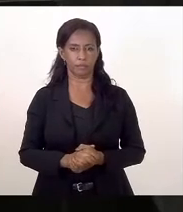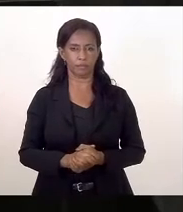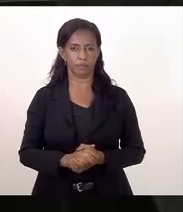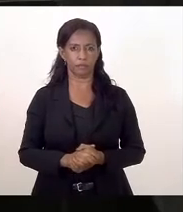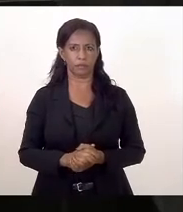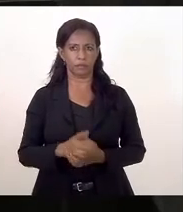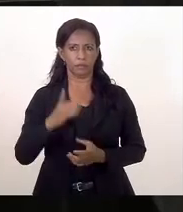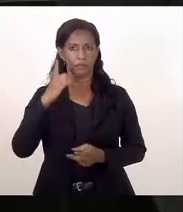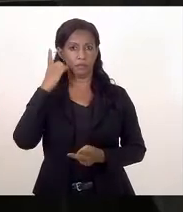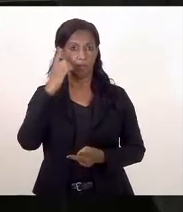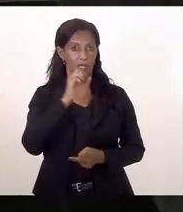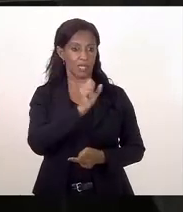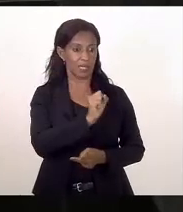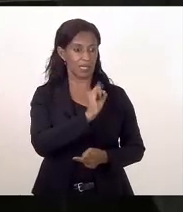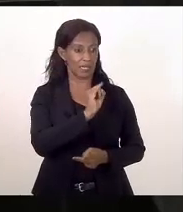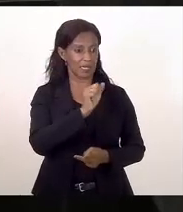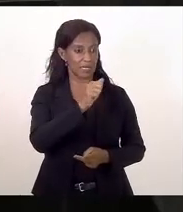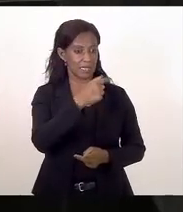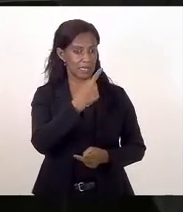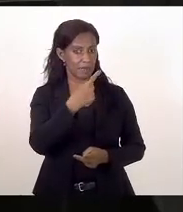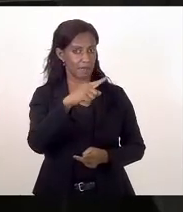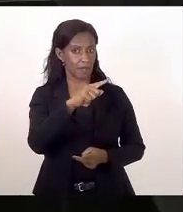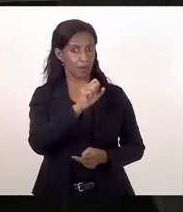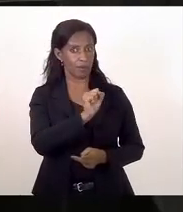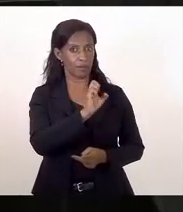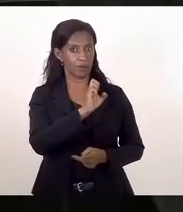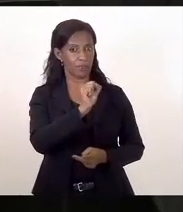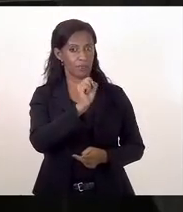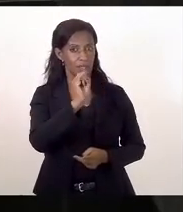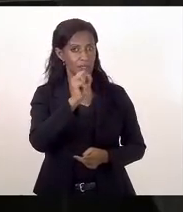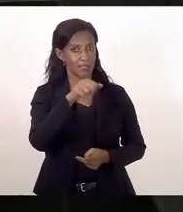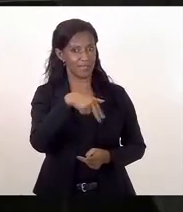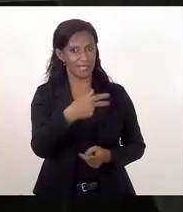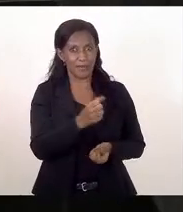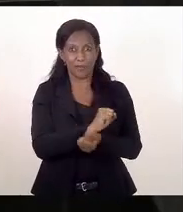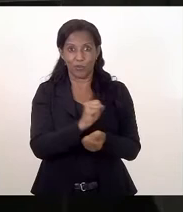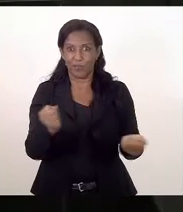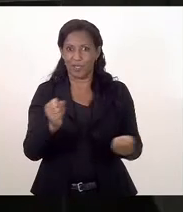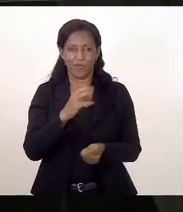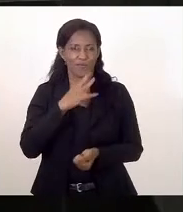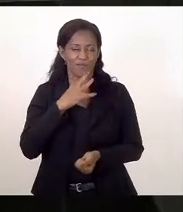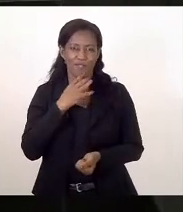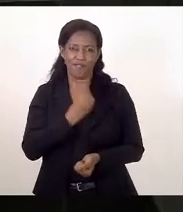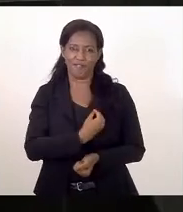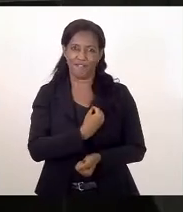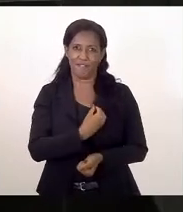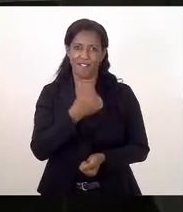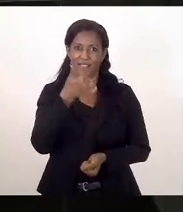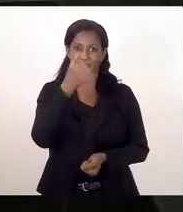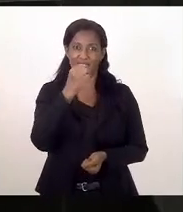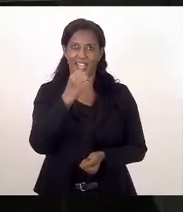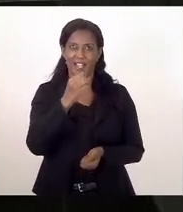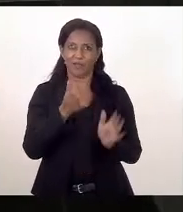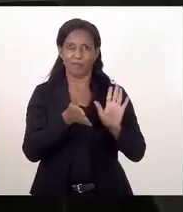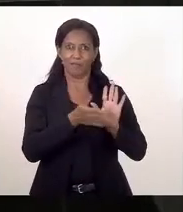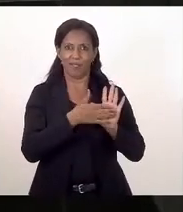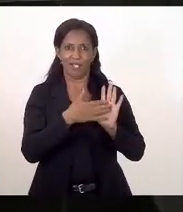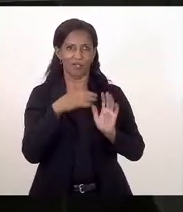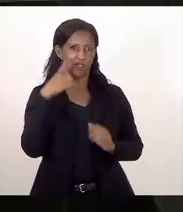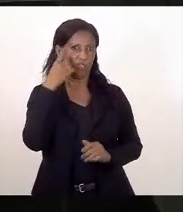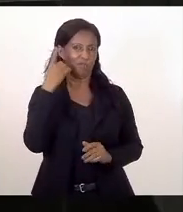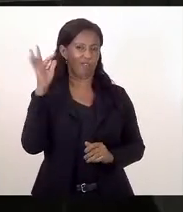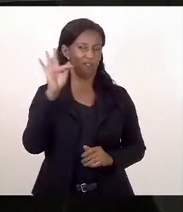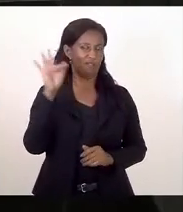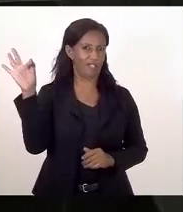Deputado Simão Cecim, que todos conhecem, é impossível não conhecê-lo, tinha dez mandatos de deputado